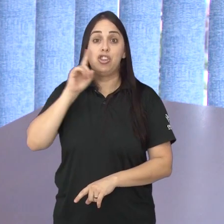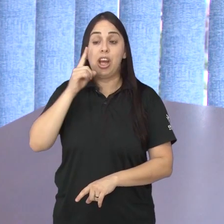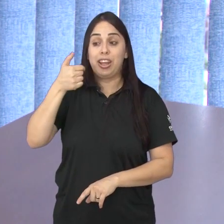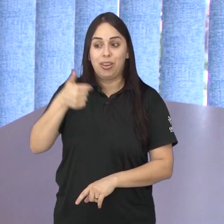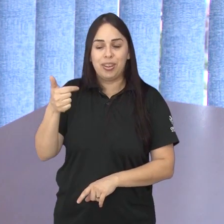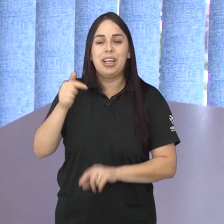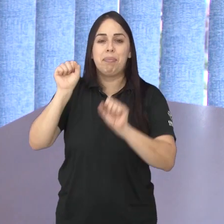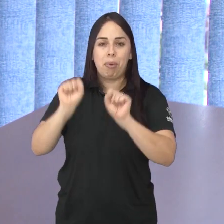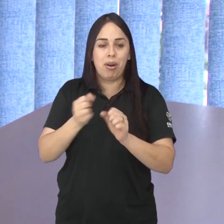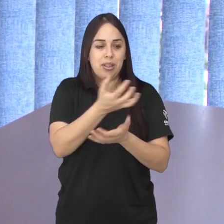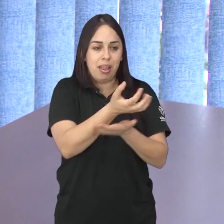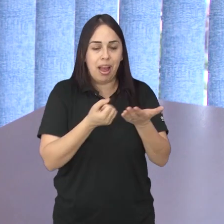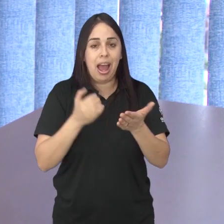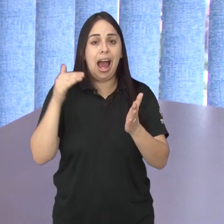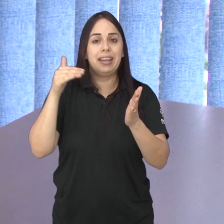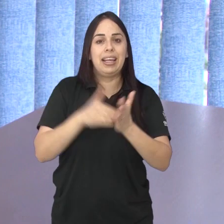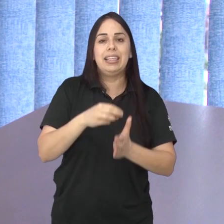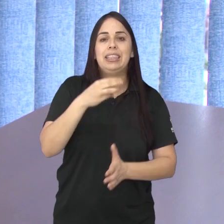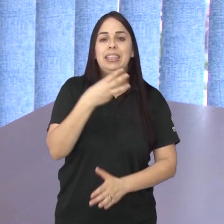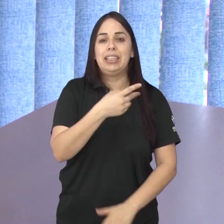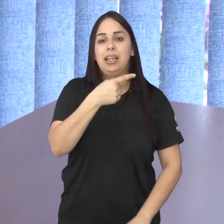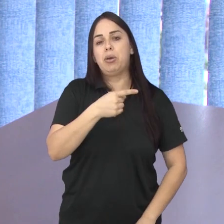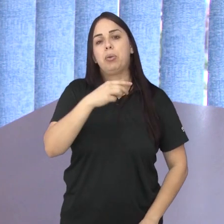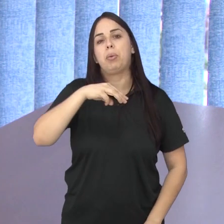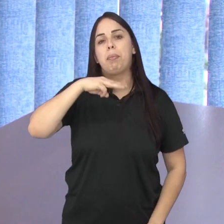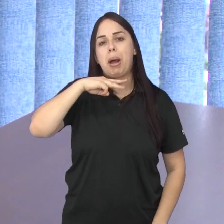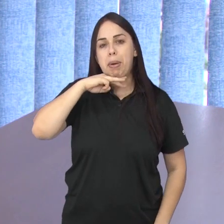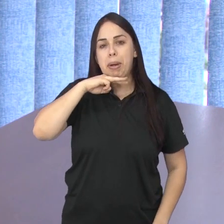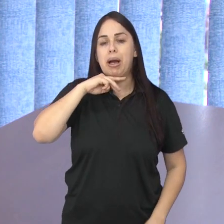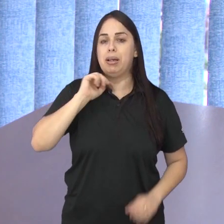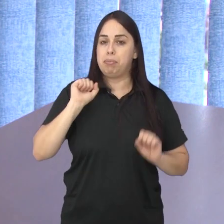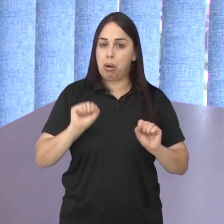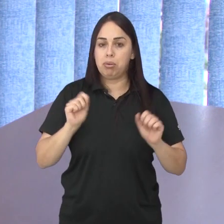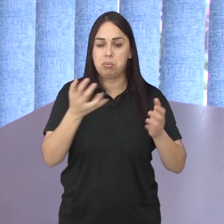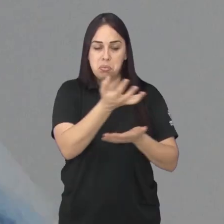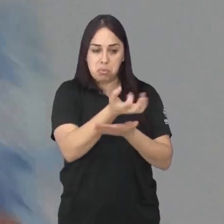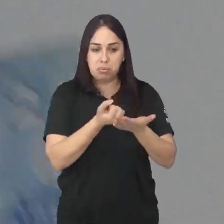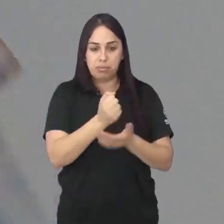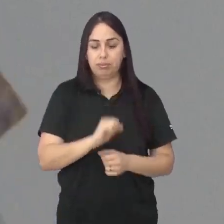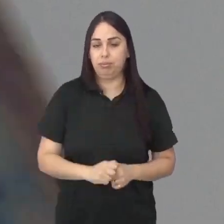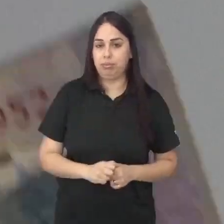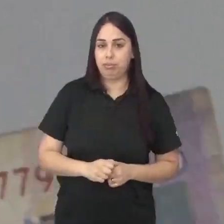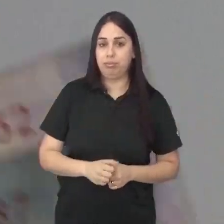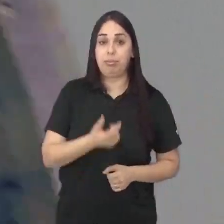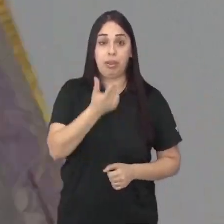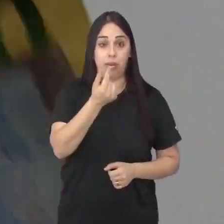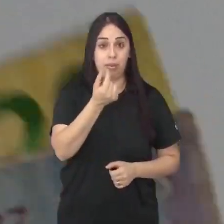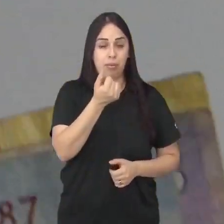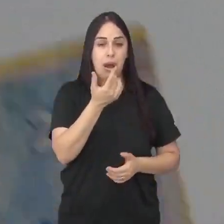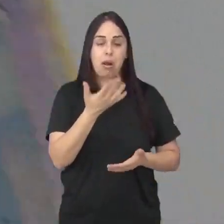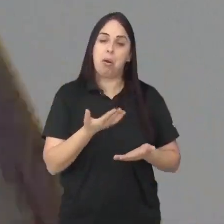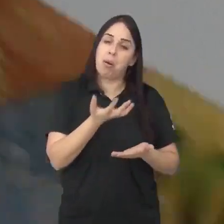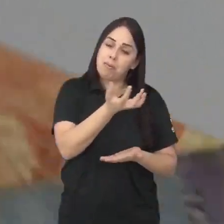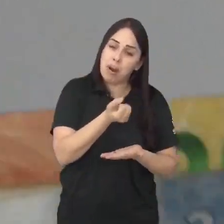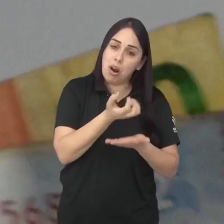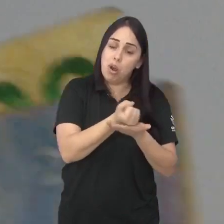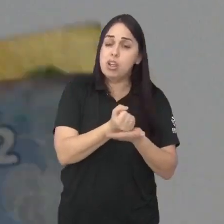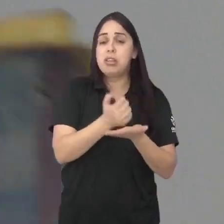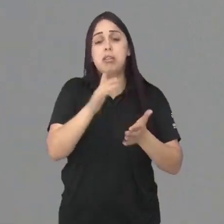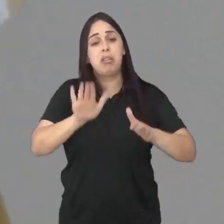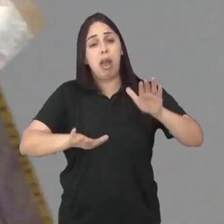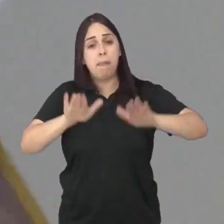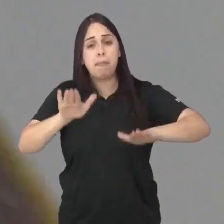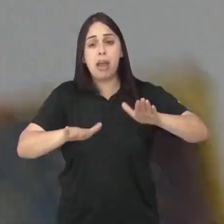valores, podendo sacar até o dia 31/3, né, do mesmo ano. O valor para o saque depende do saldo